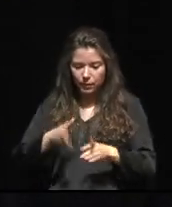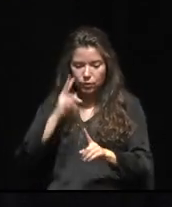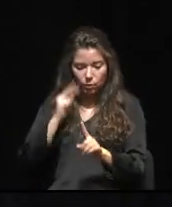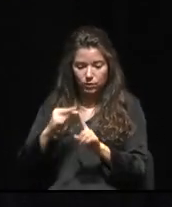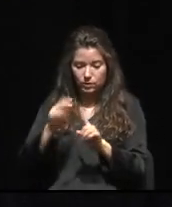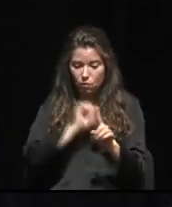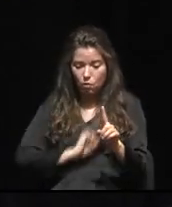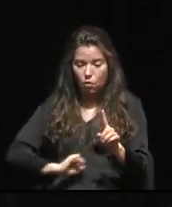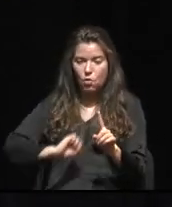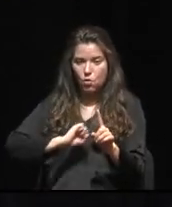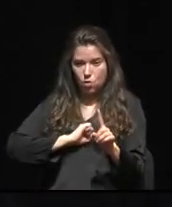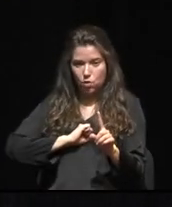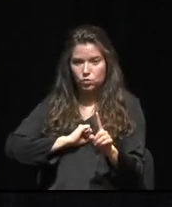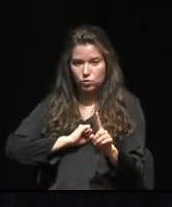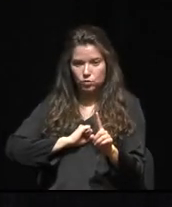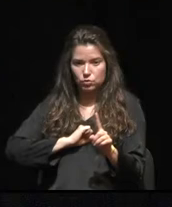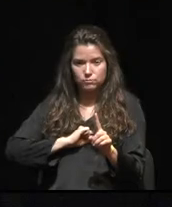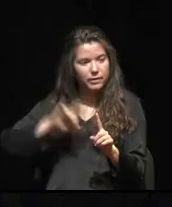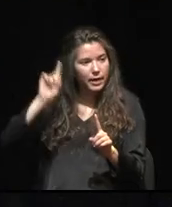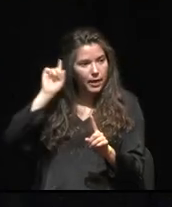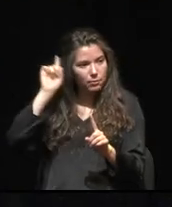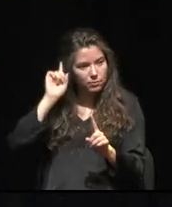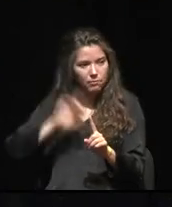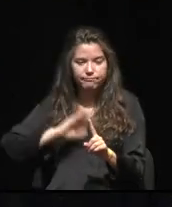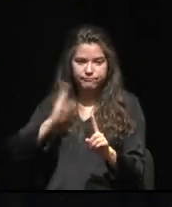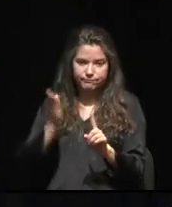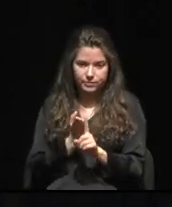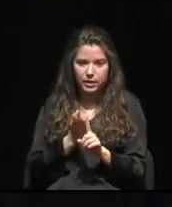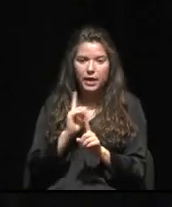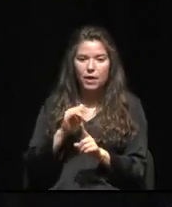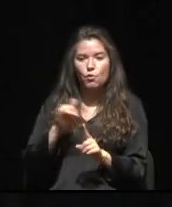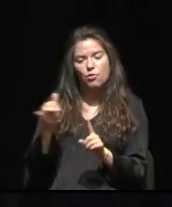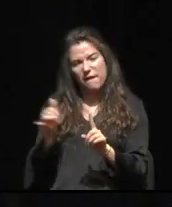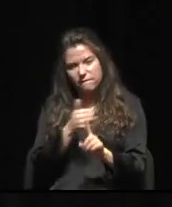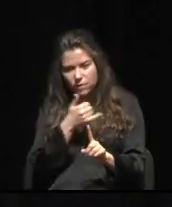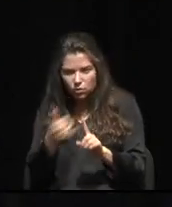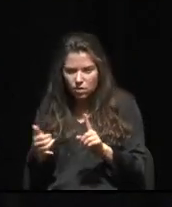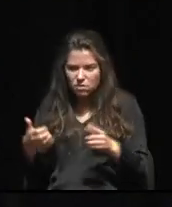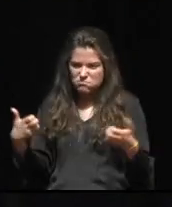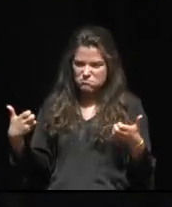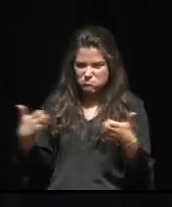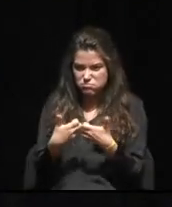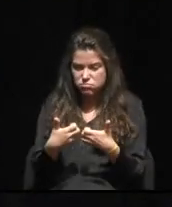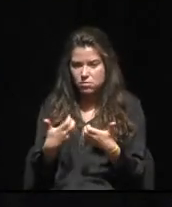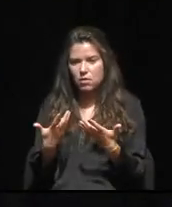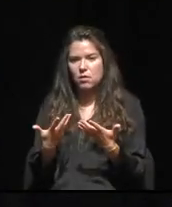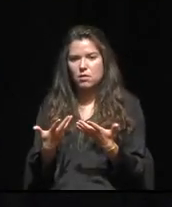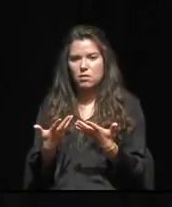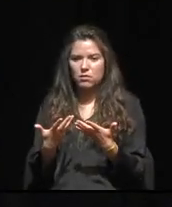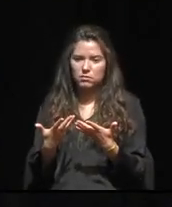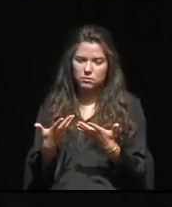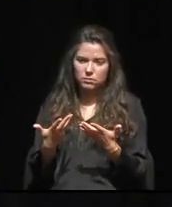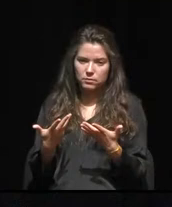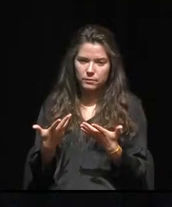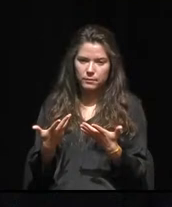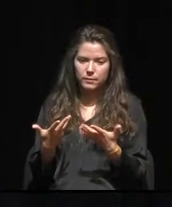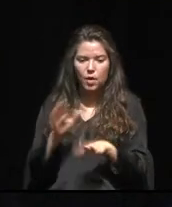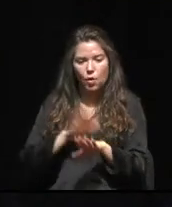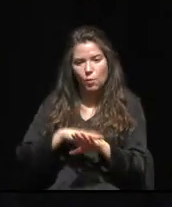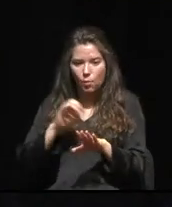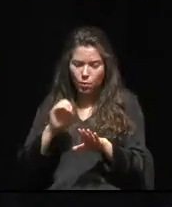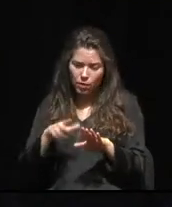ponto de vista é importante condenar que é o da violência o da confrontação o da ingerência